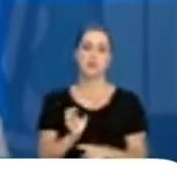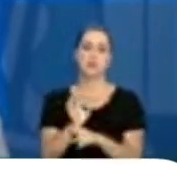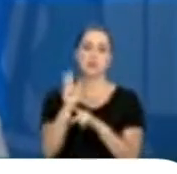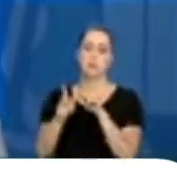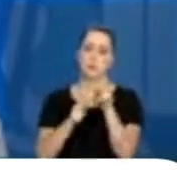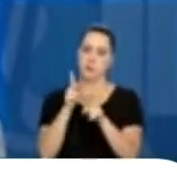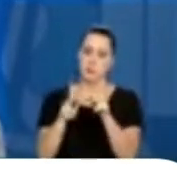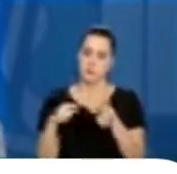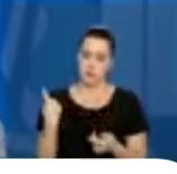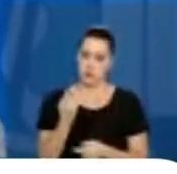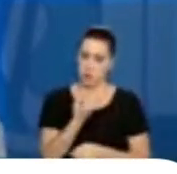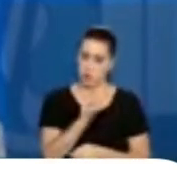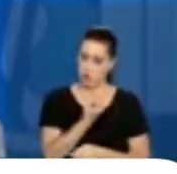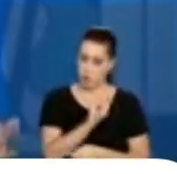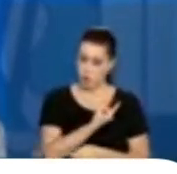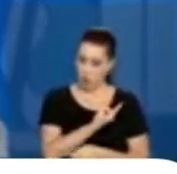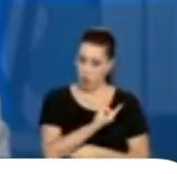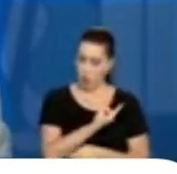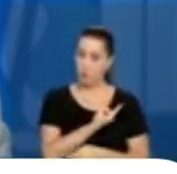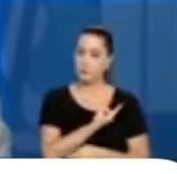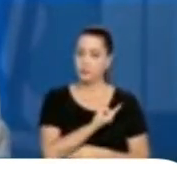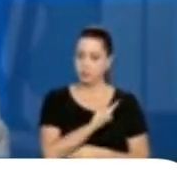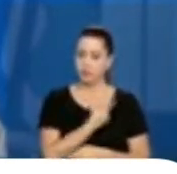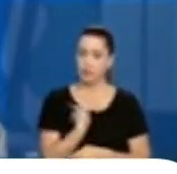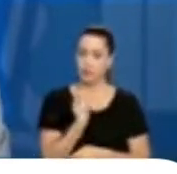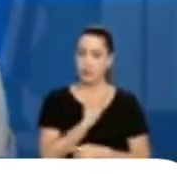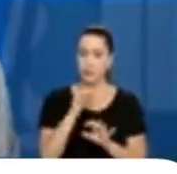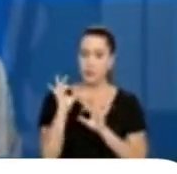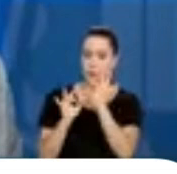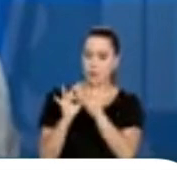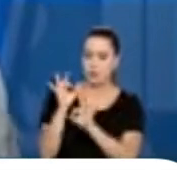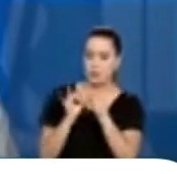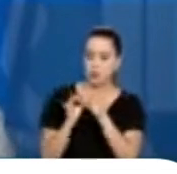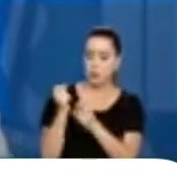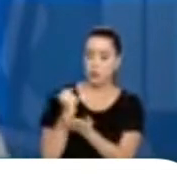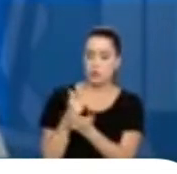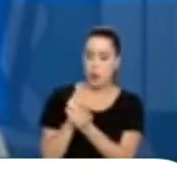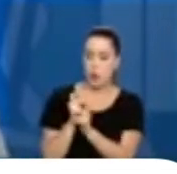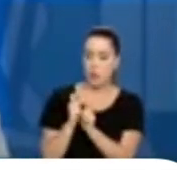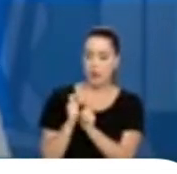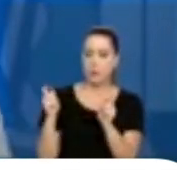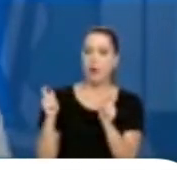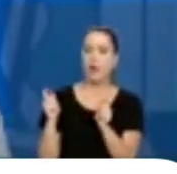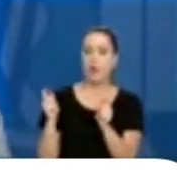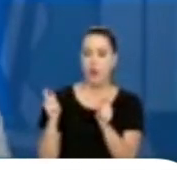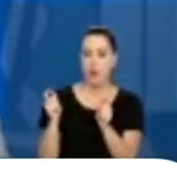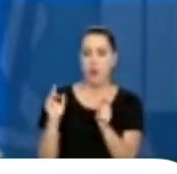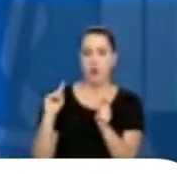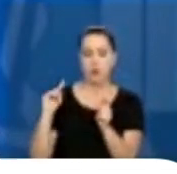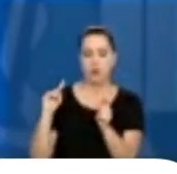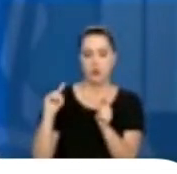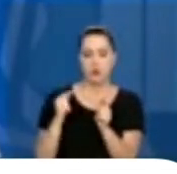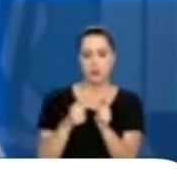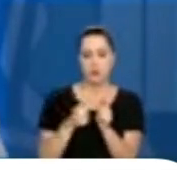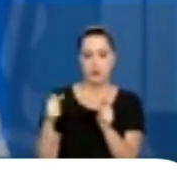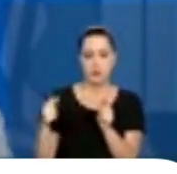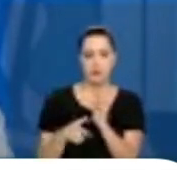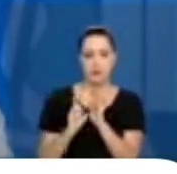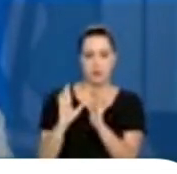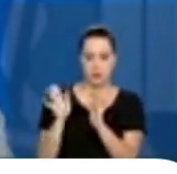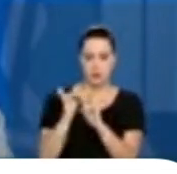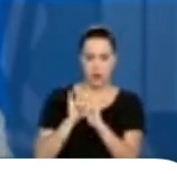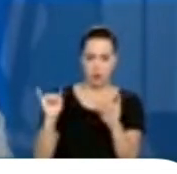população. Nós estamos planejando, com essa aquisição ampliada que o ministro Nelson já anunciou na semana passada, se não me